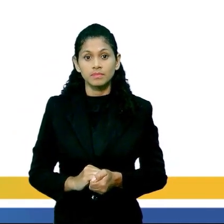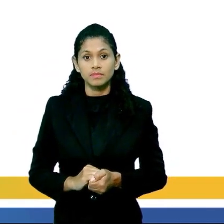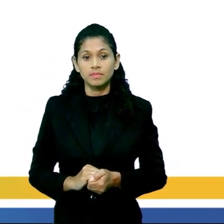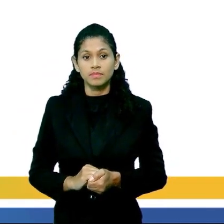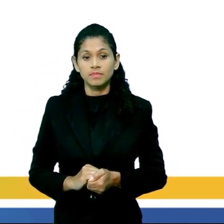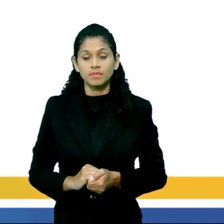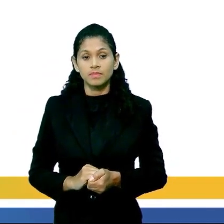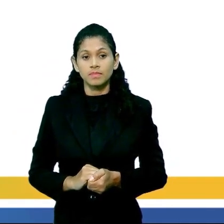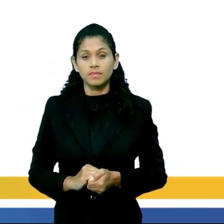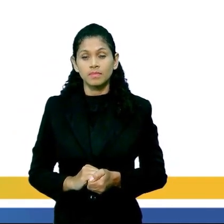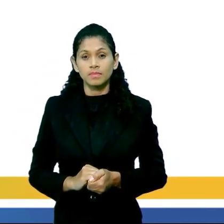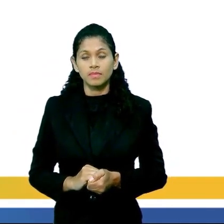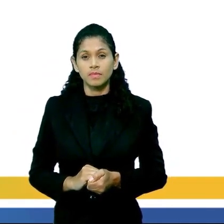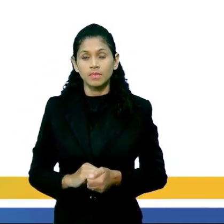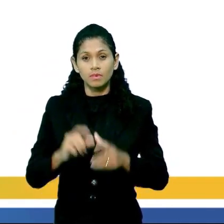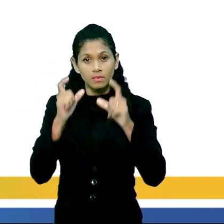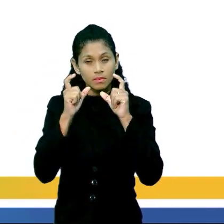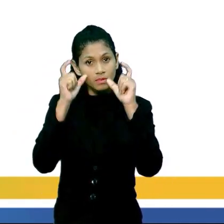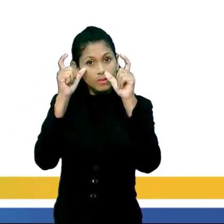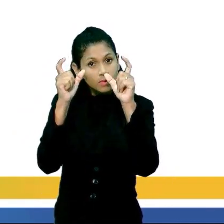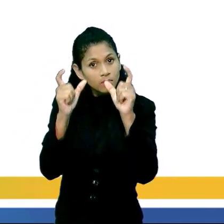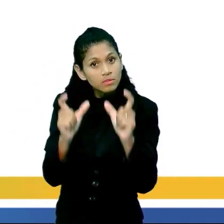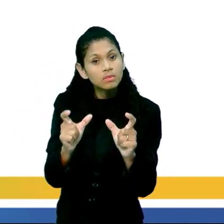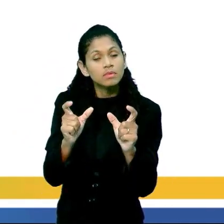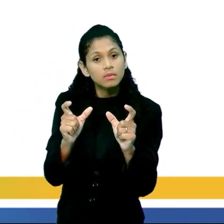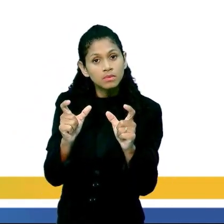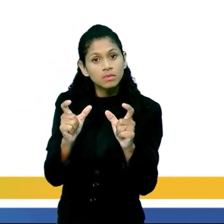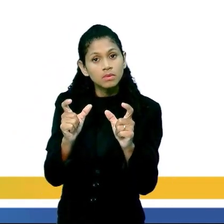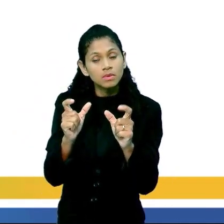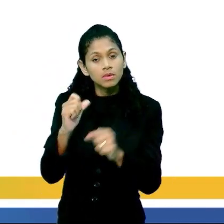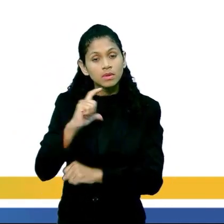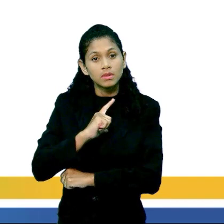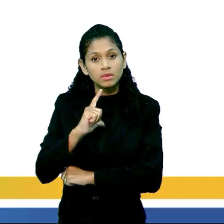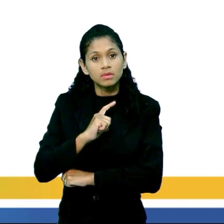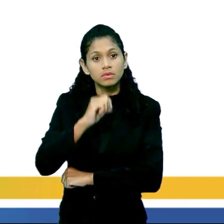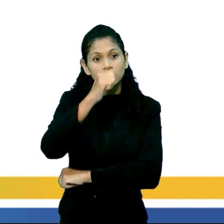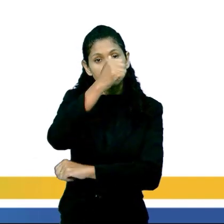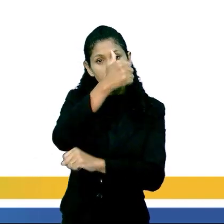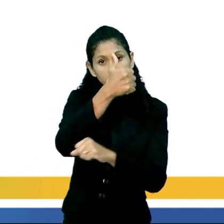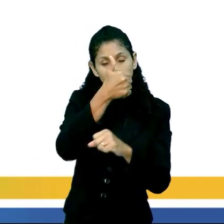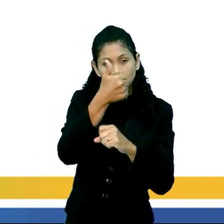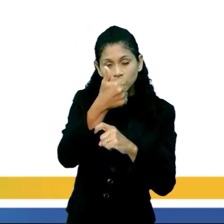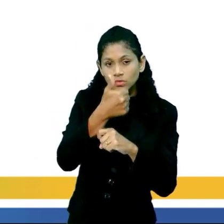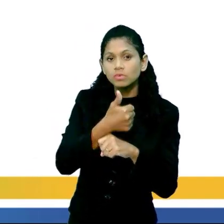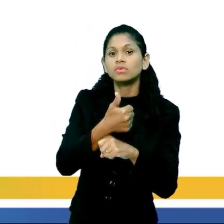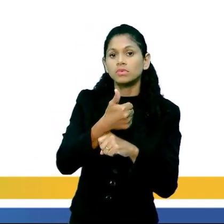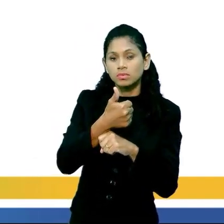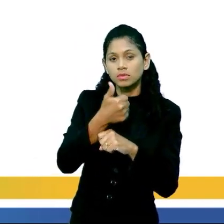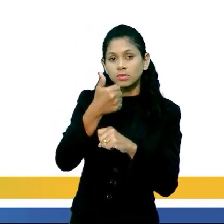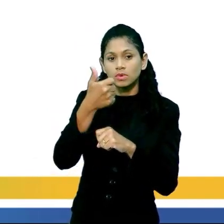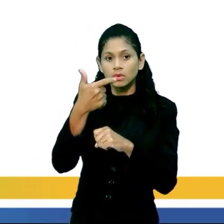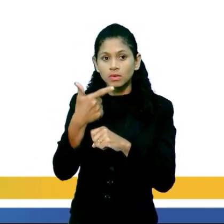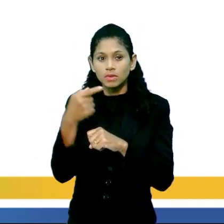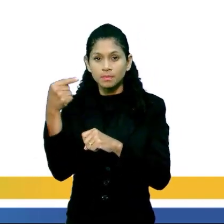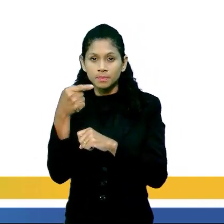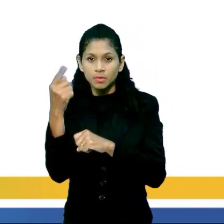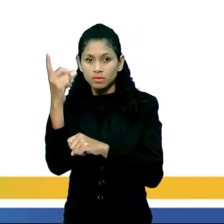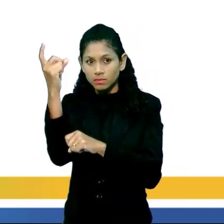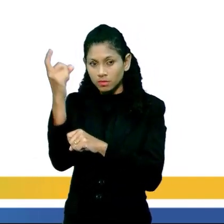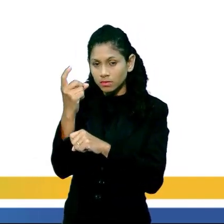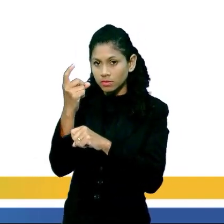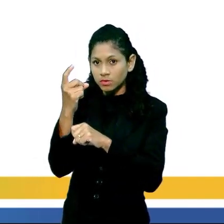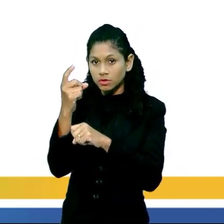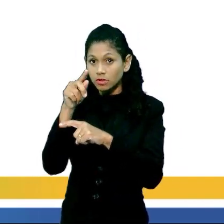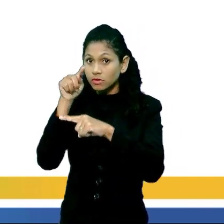Nesse caso aí, vamos observar. Nós temos aí 12 menos x dividido para 12, que é igual,